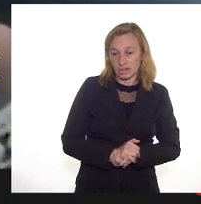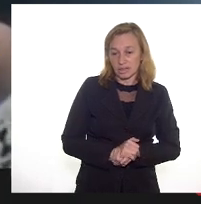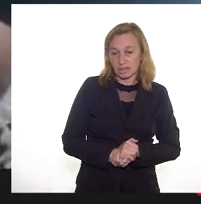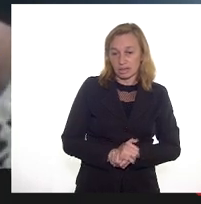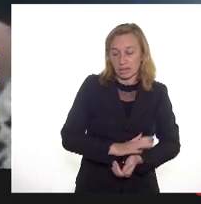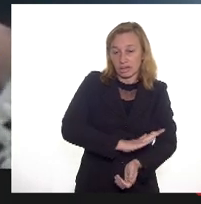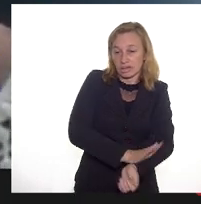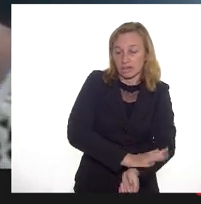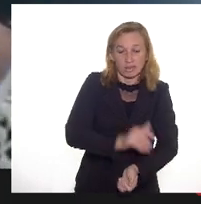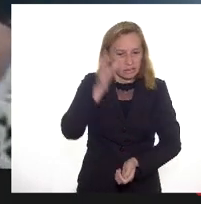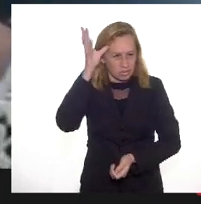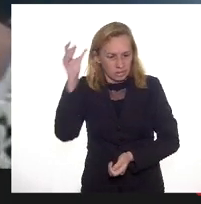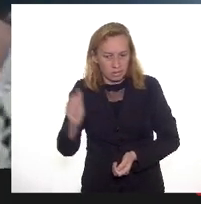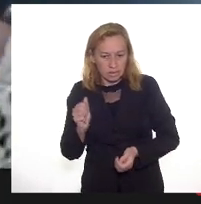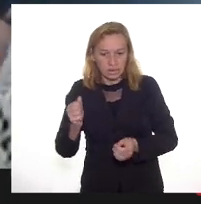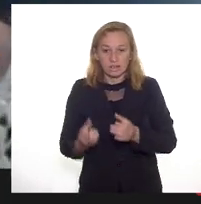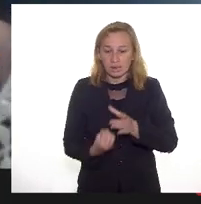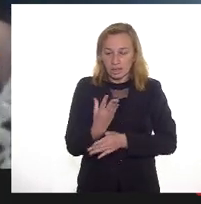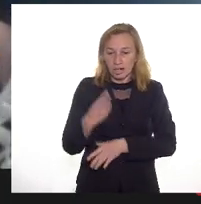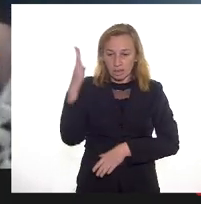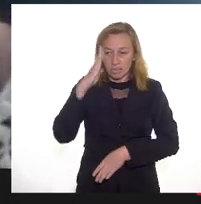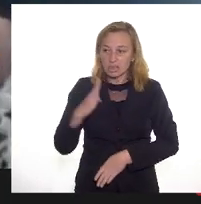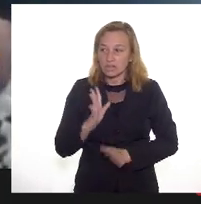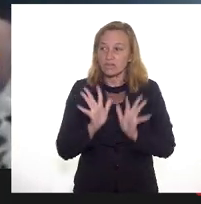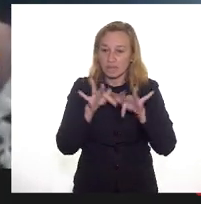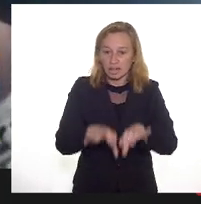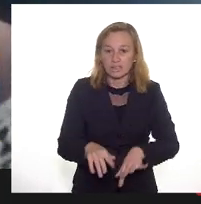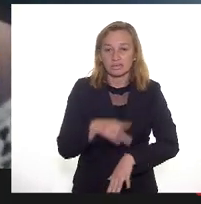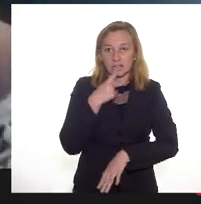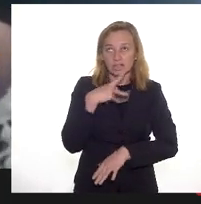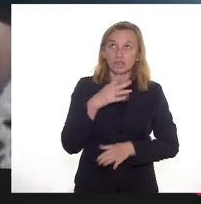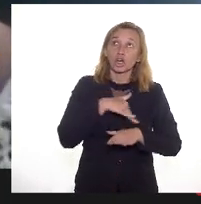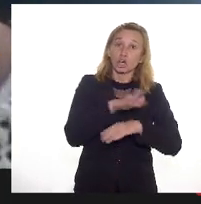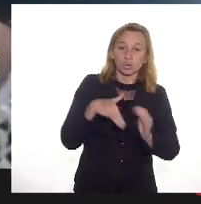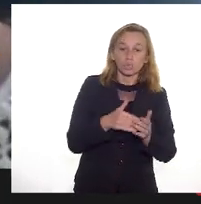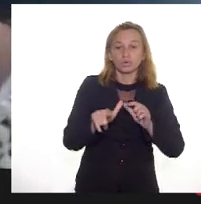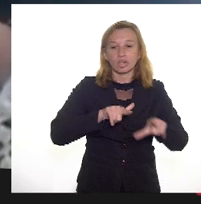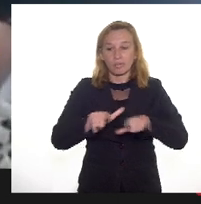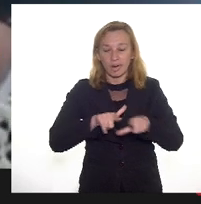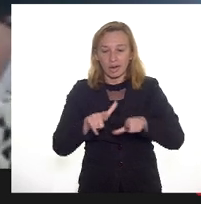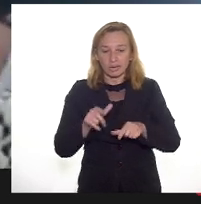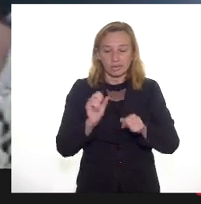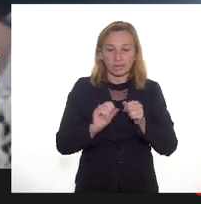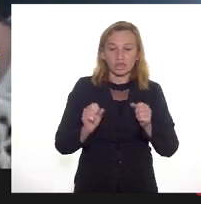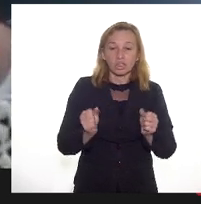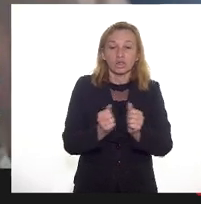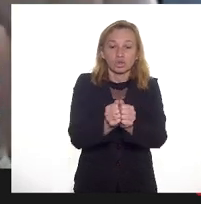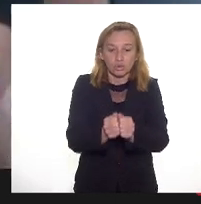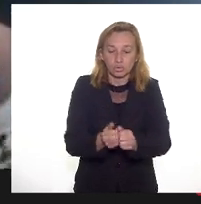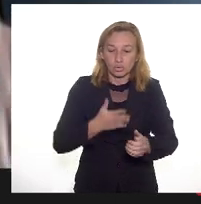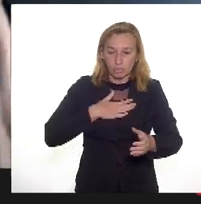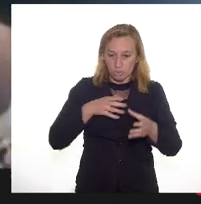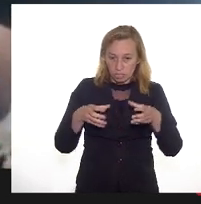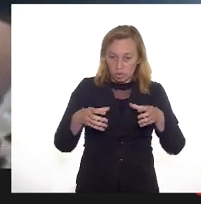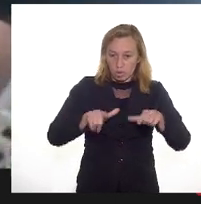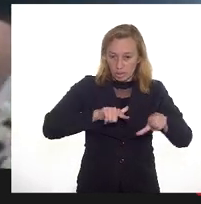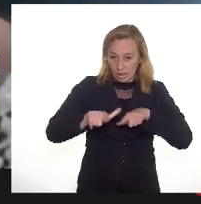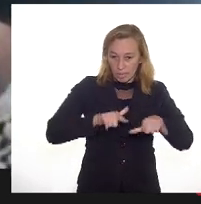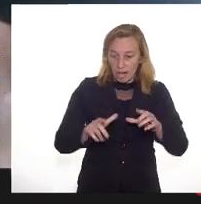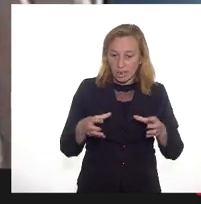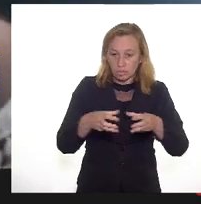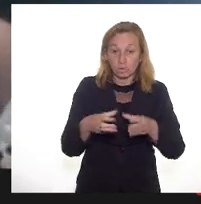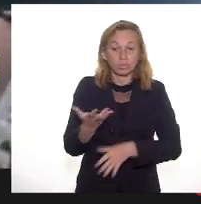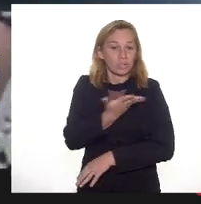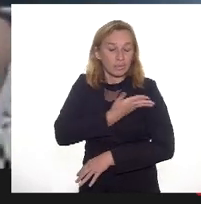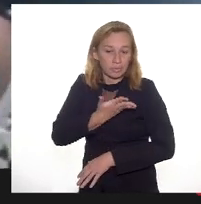do Brasil o Brasil. E eu concluo dizendo que todo o trabalho que eu tenho feito junto com a minha equipe e com a minha querida parceira e